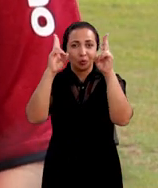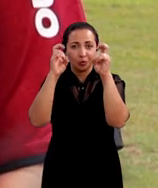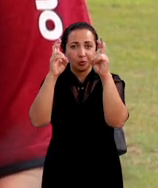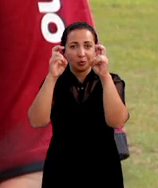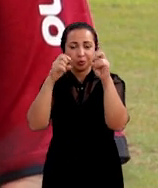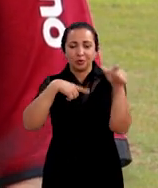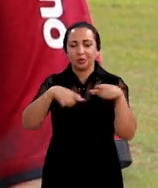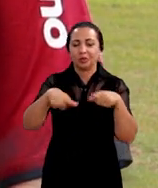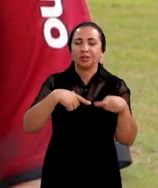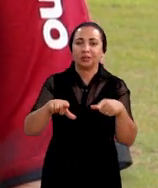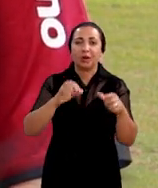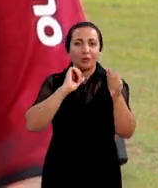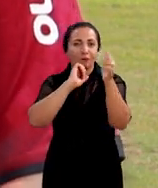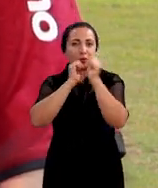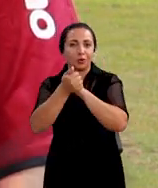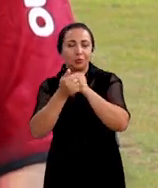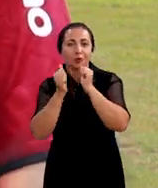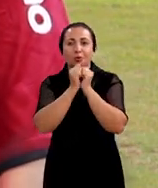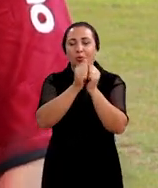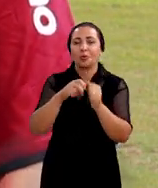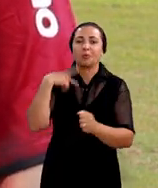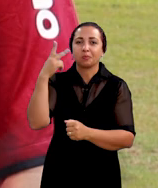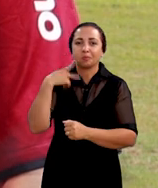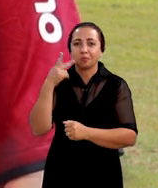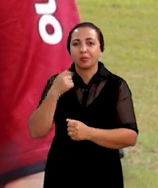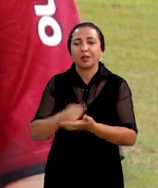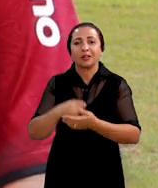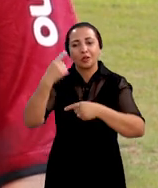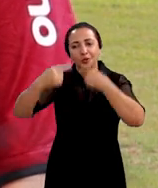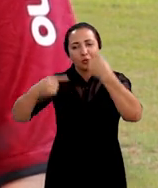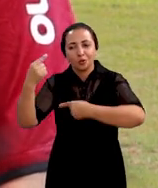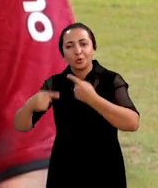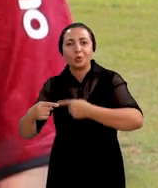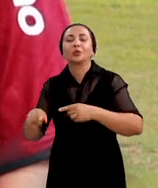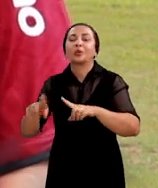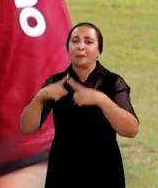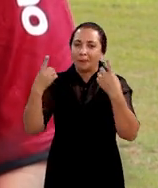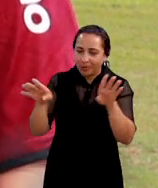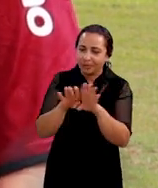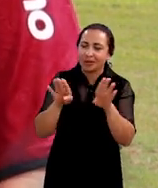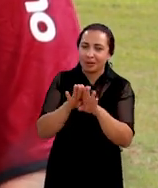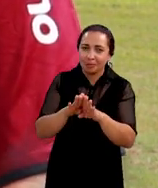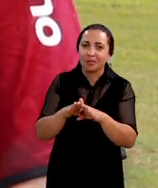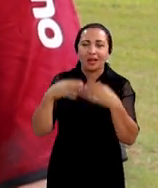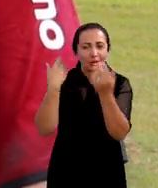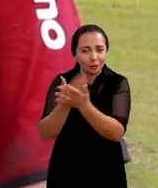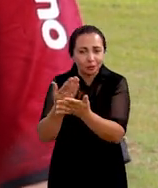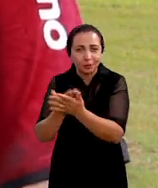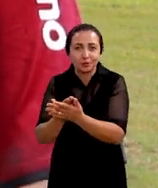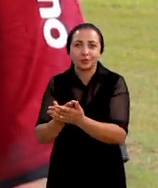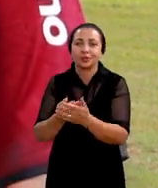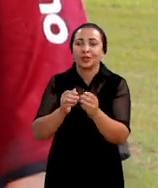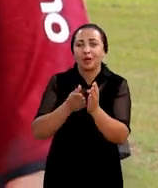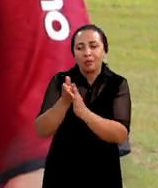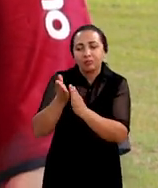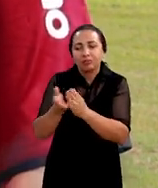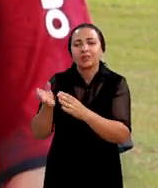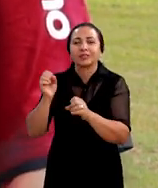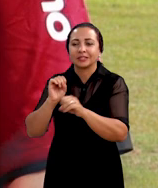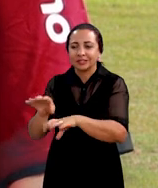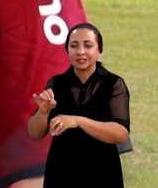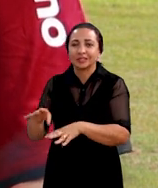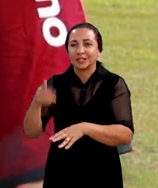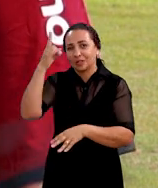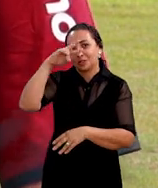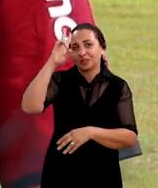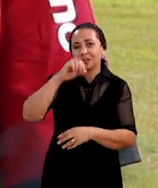O título do trabalho é Futebol e Política, não só se discute como se estuda o futebol como mediação pedagógica para as